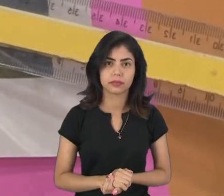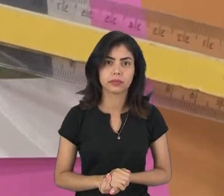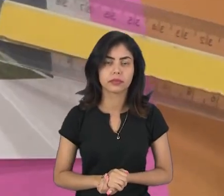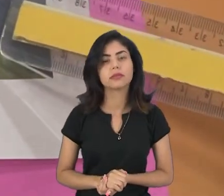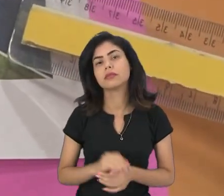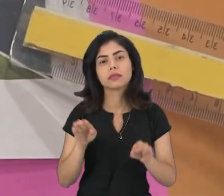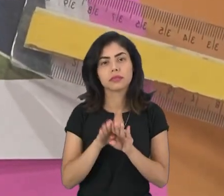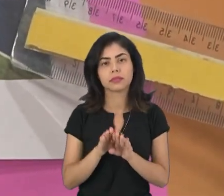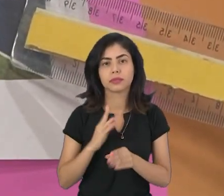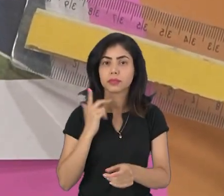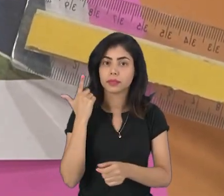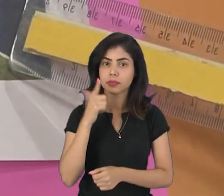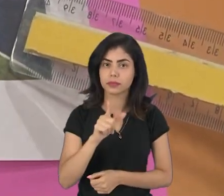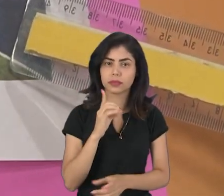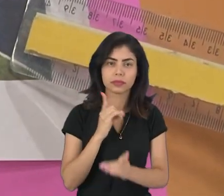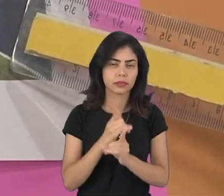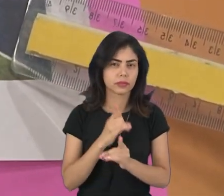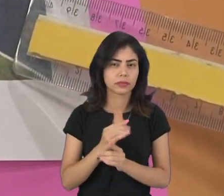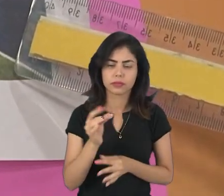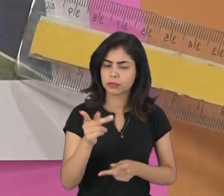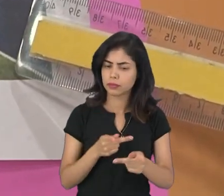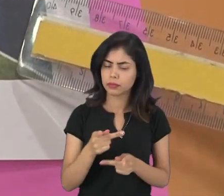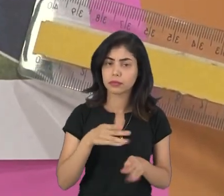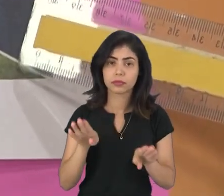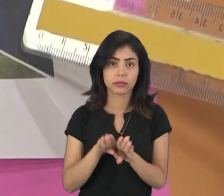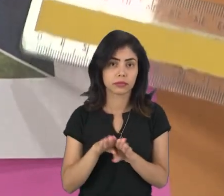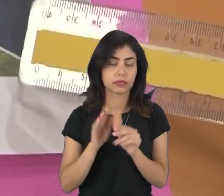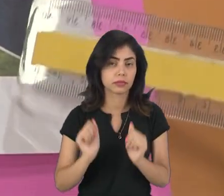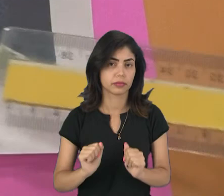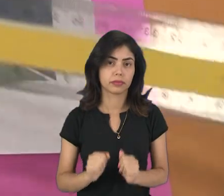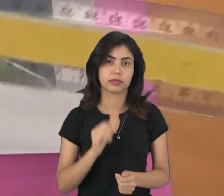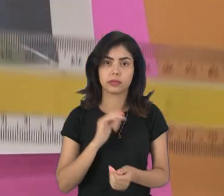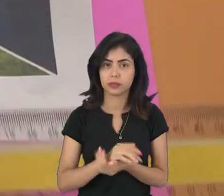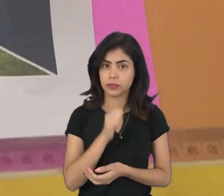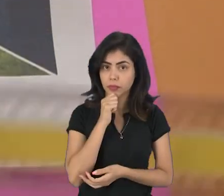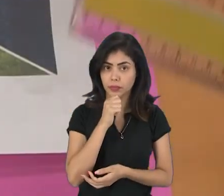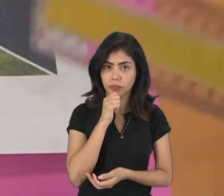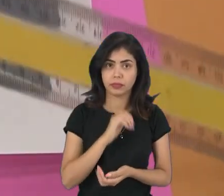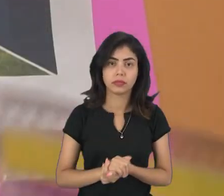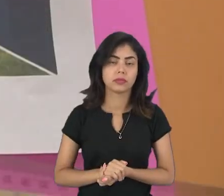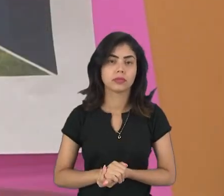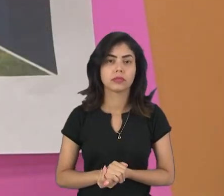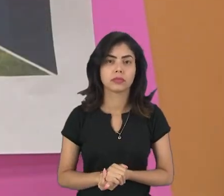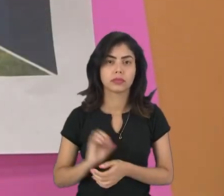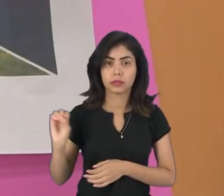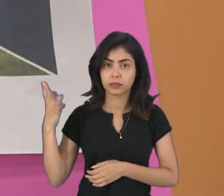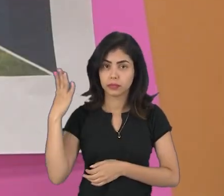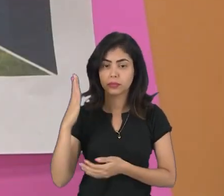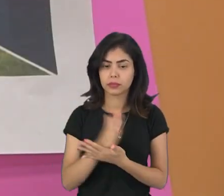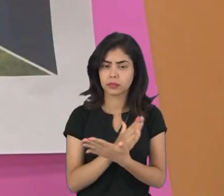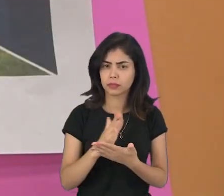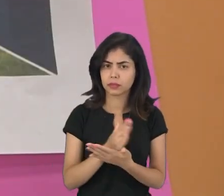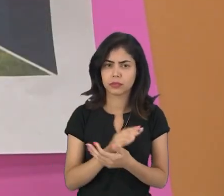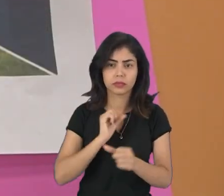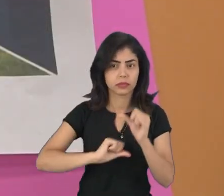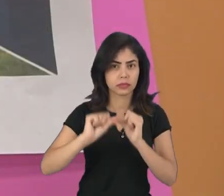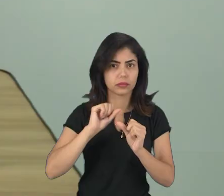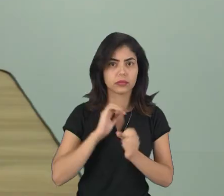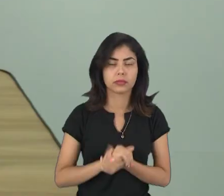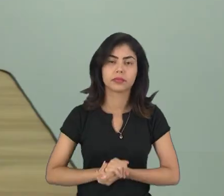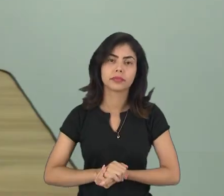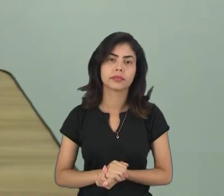conseguimos localizar uma cidade bem planejada, também podem ainda assim ocorrer algumas mudanças.